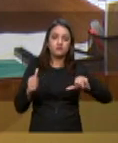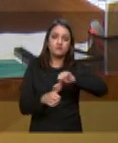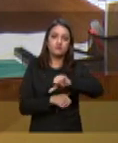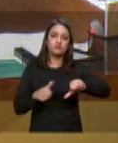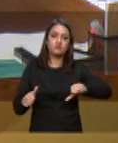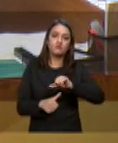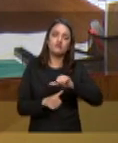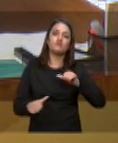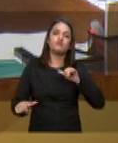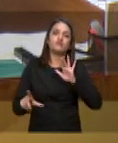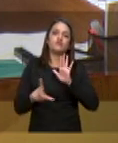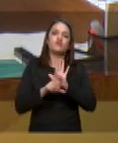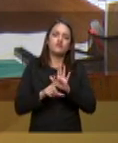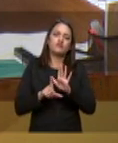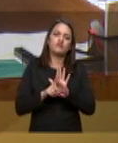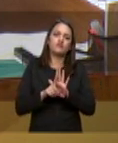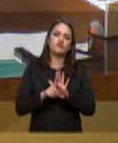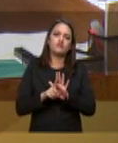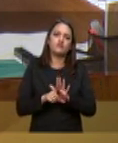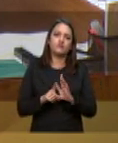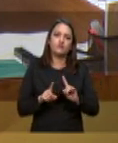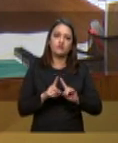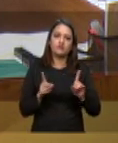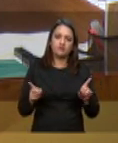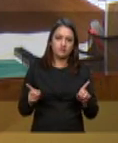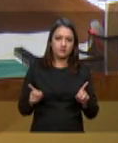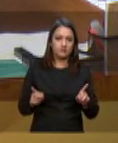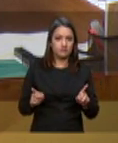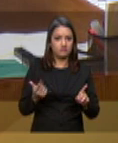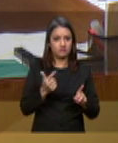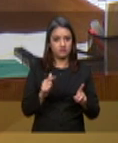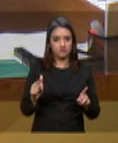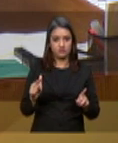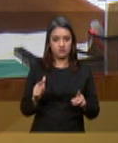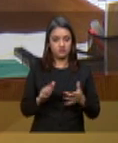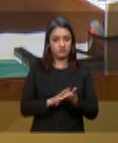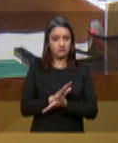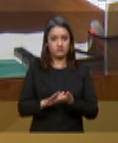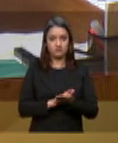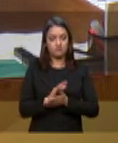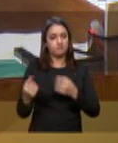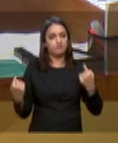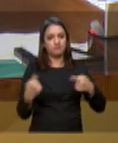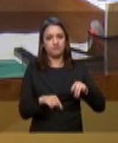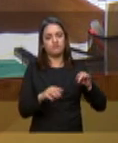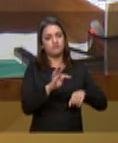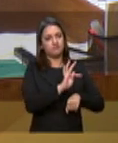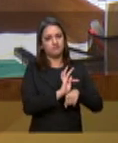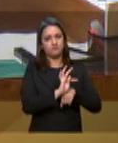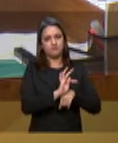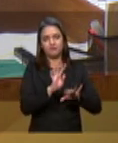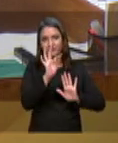normativa promovida pelo legislador, sem que isso atraísse, a priori, contrariedade direta ao texto